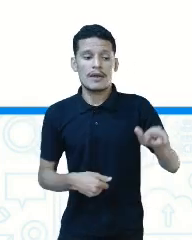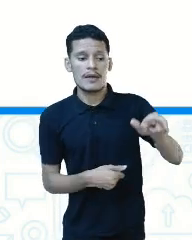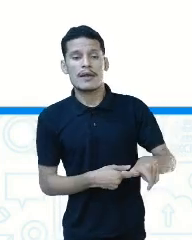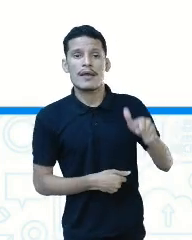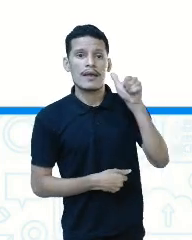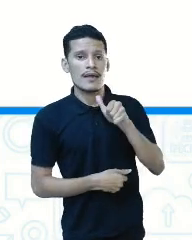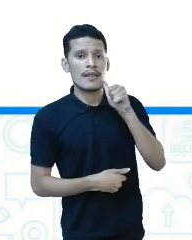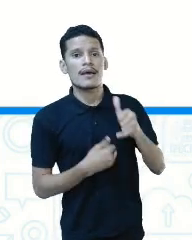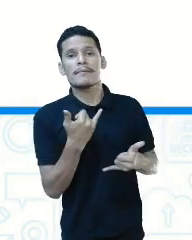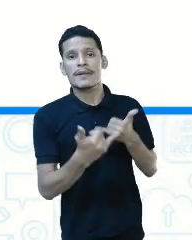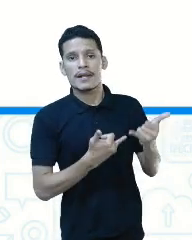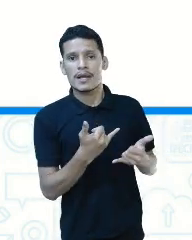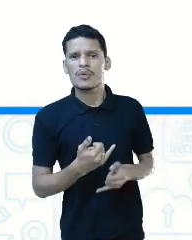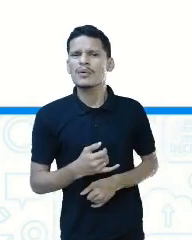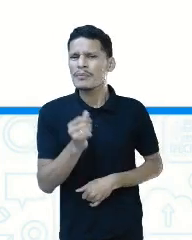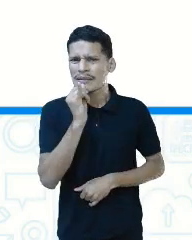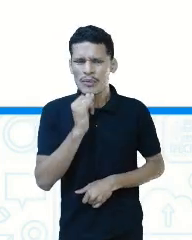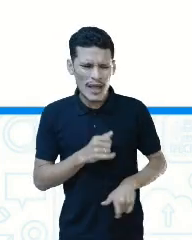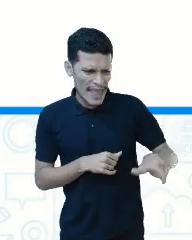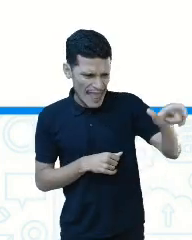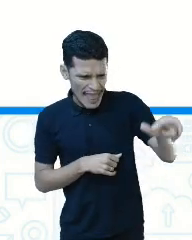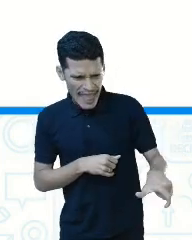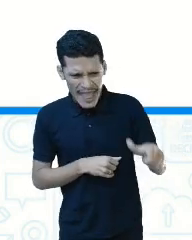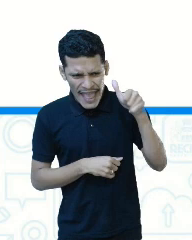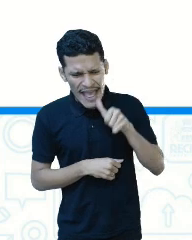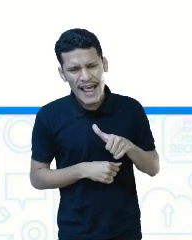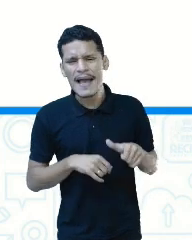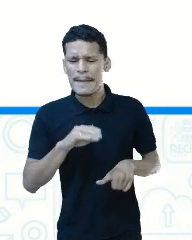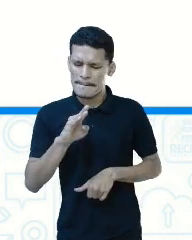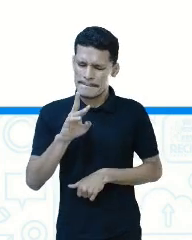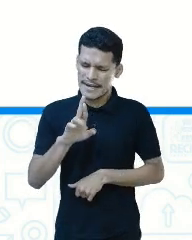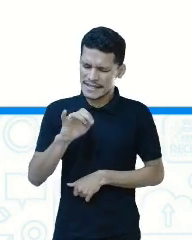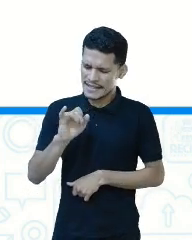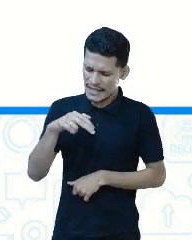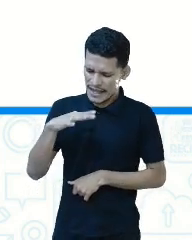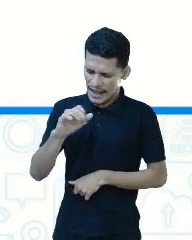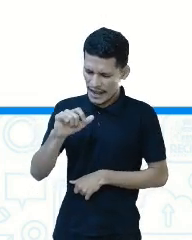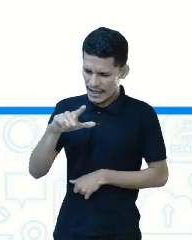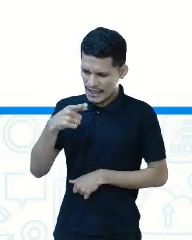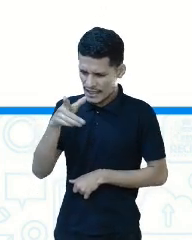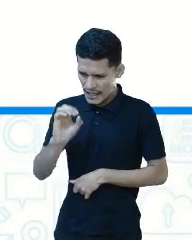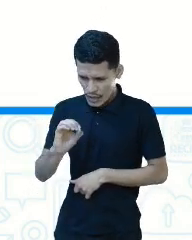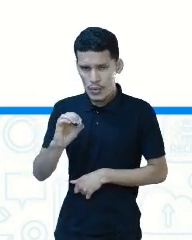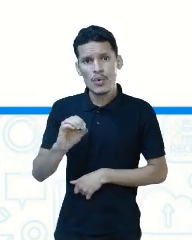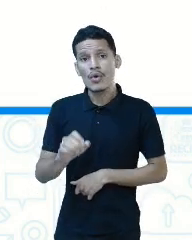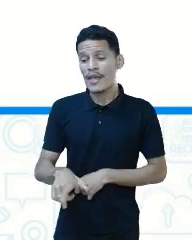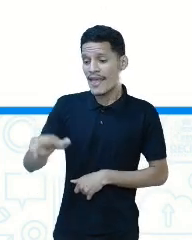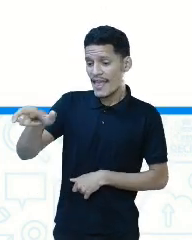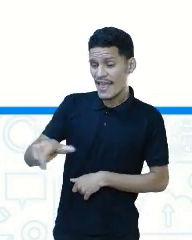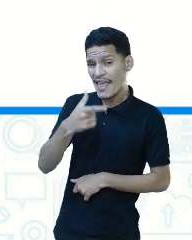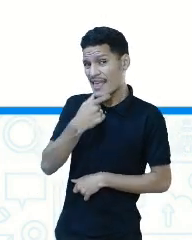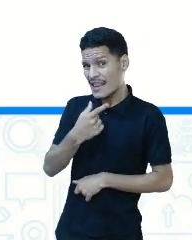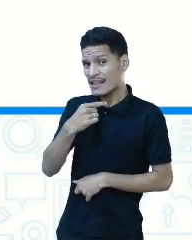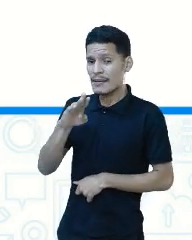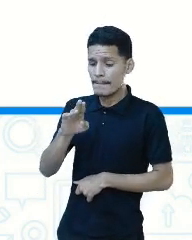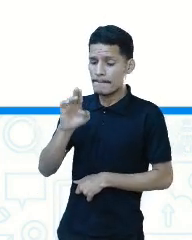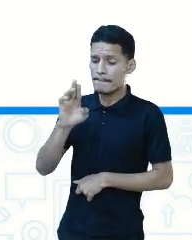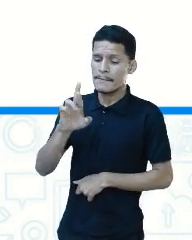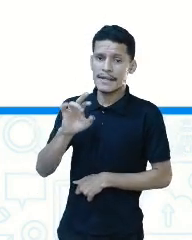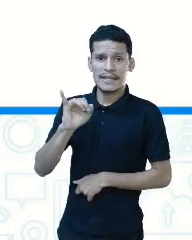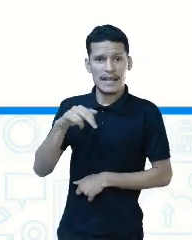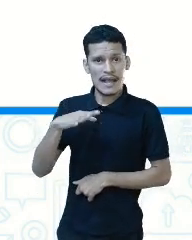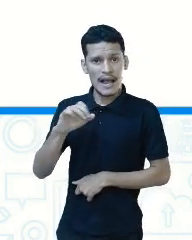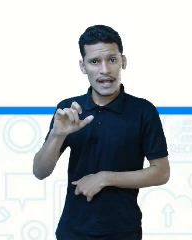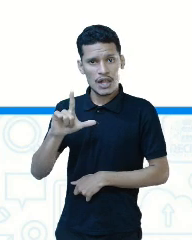ela é brincalhão ou ele é brincalhona. Aí vai estar errada a concordância, certo? Olha o